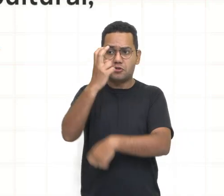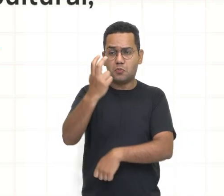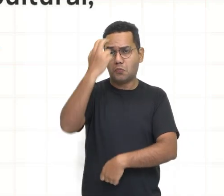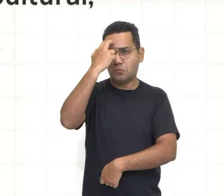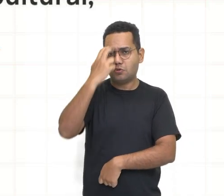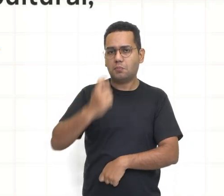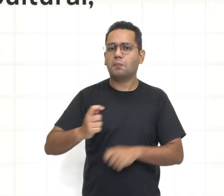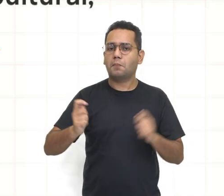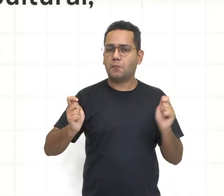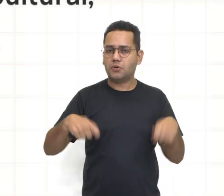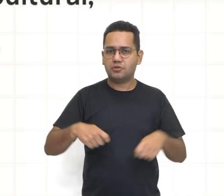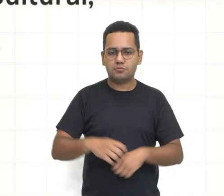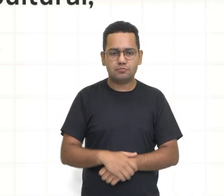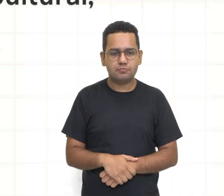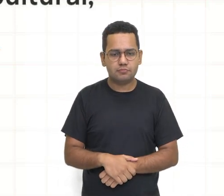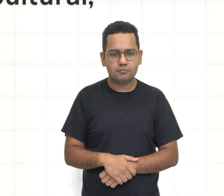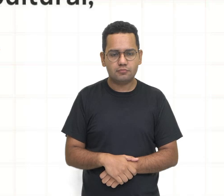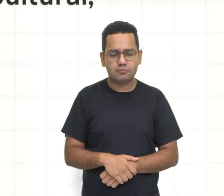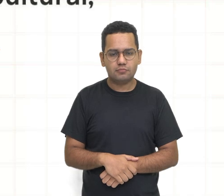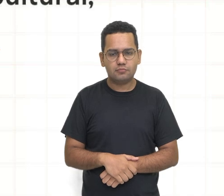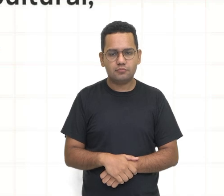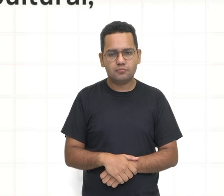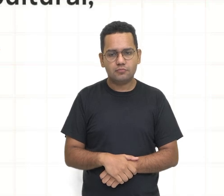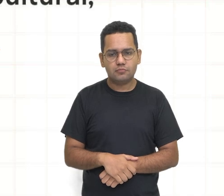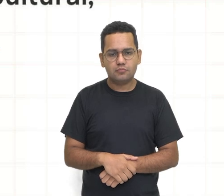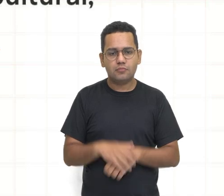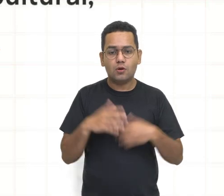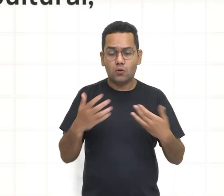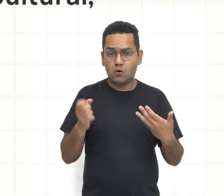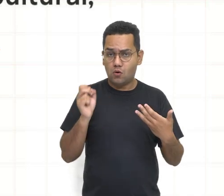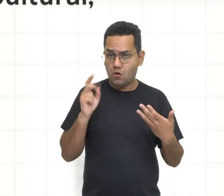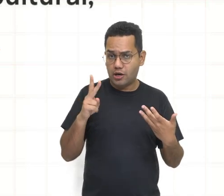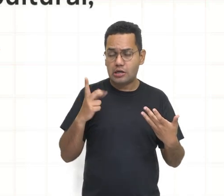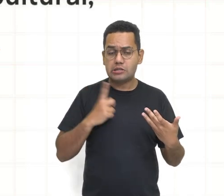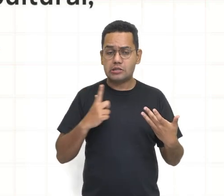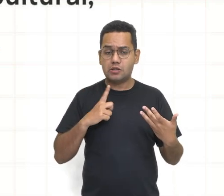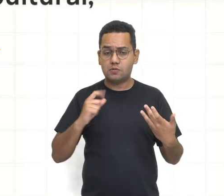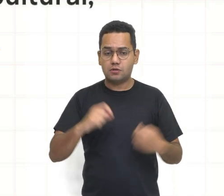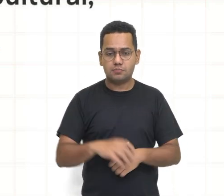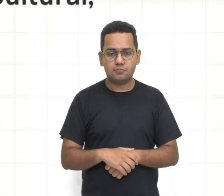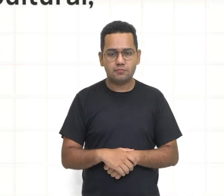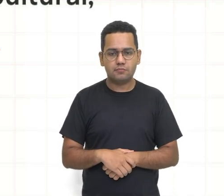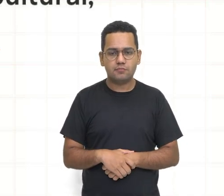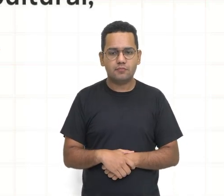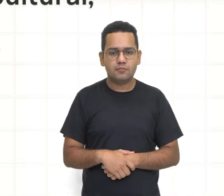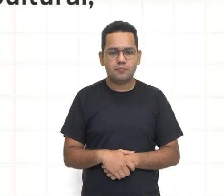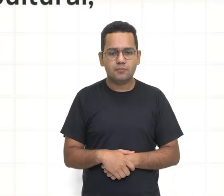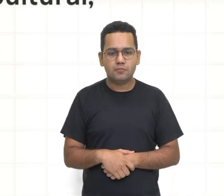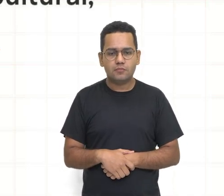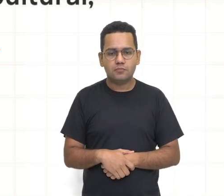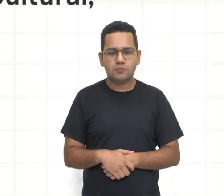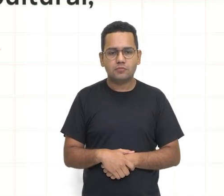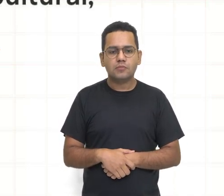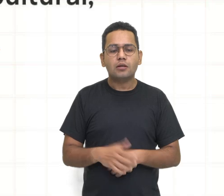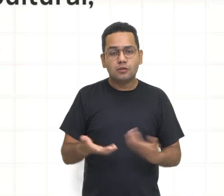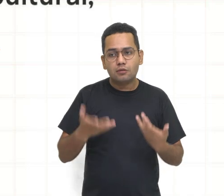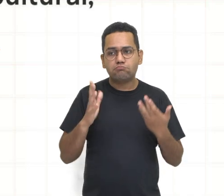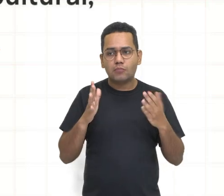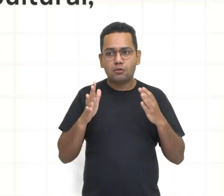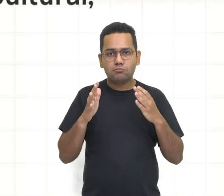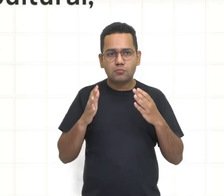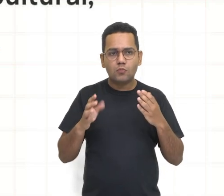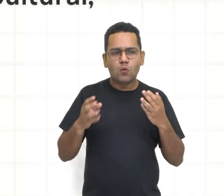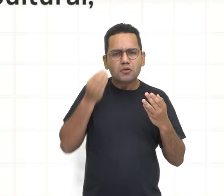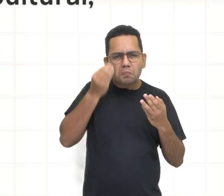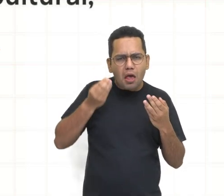Prestem atenção. À medida que nós temos a questão da integração e do conhecimento de novas culturas, claro